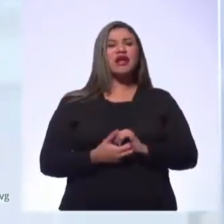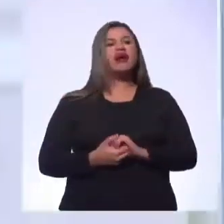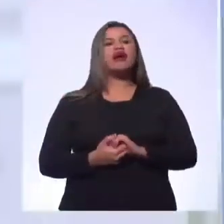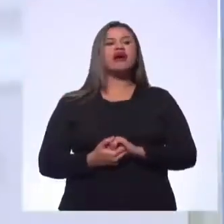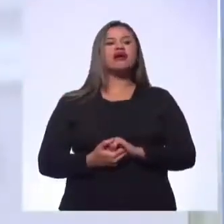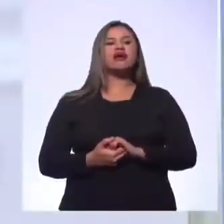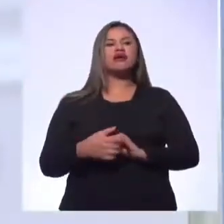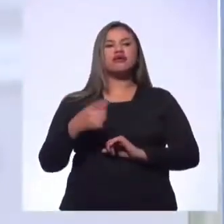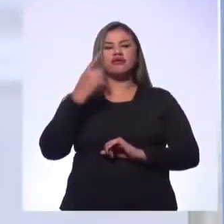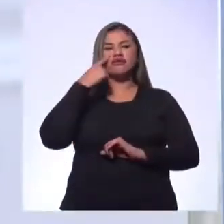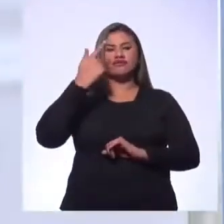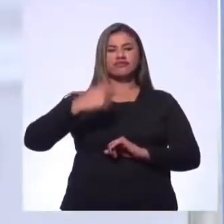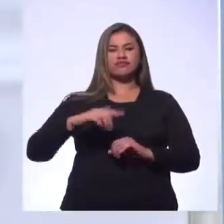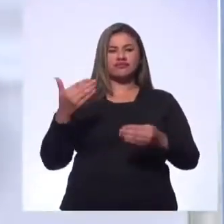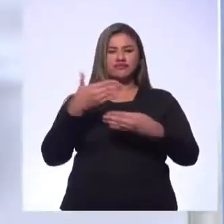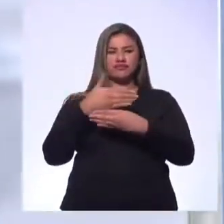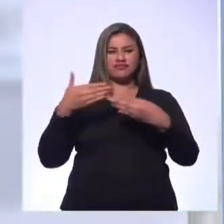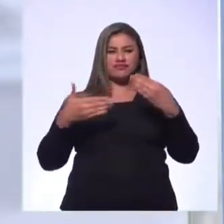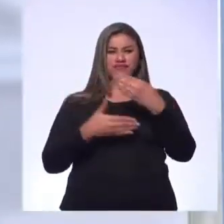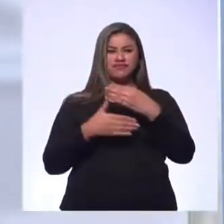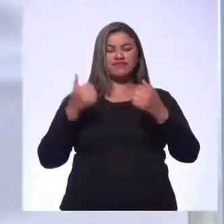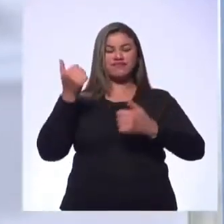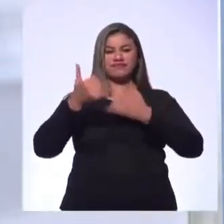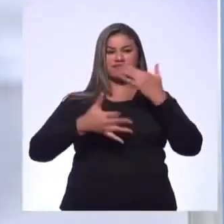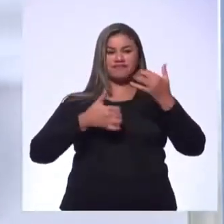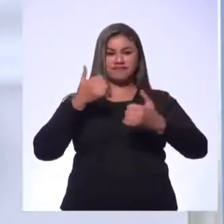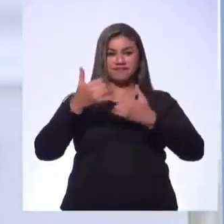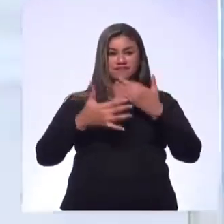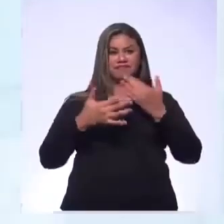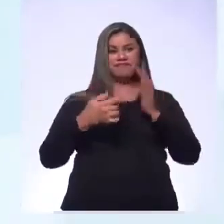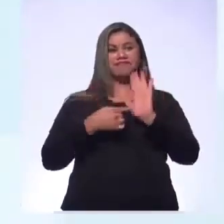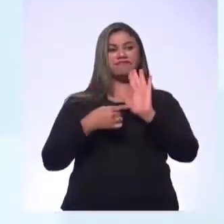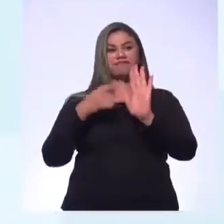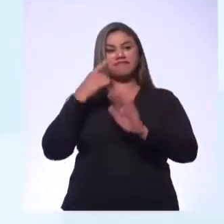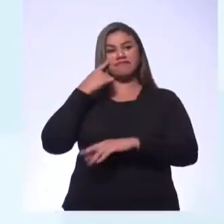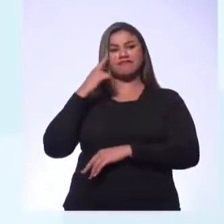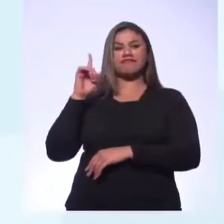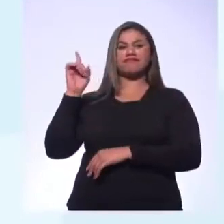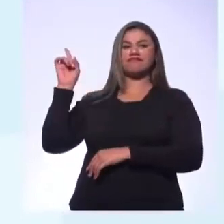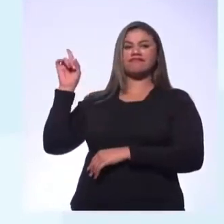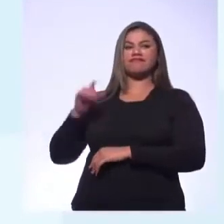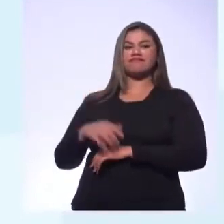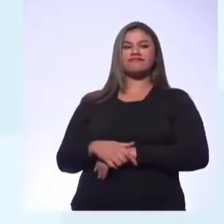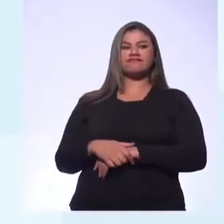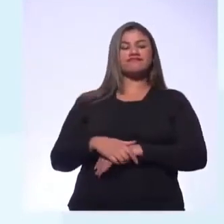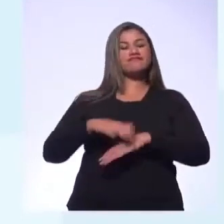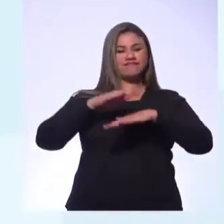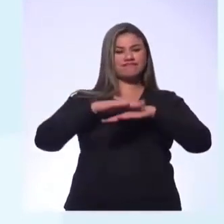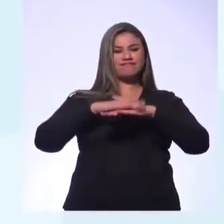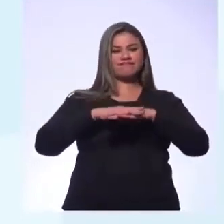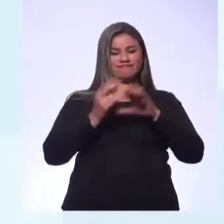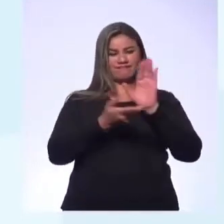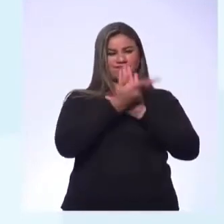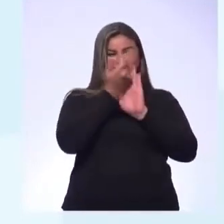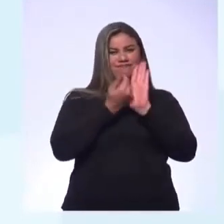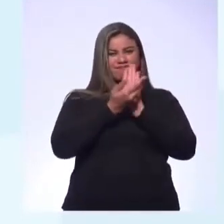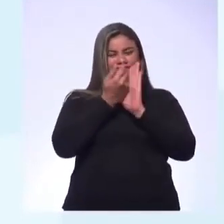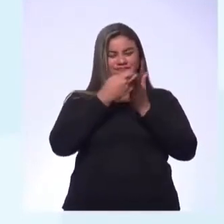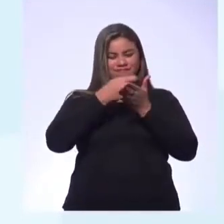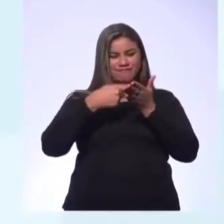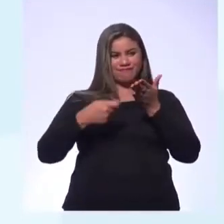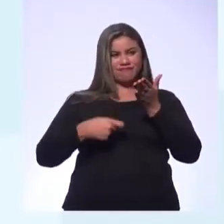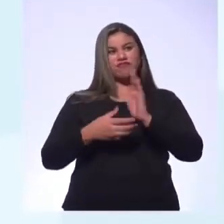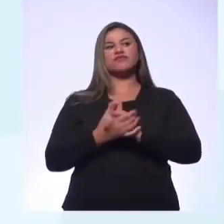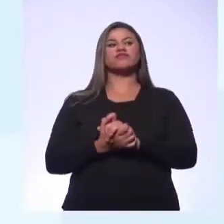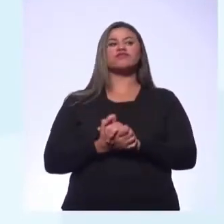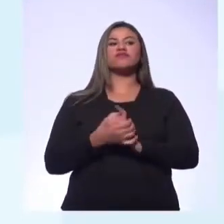eu vou ter um slidezinho aí, que ele vai mostrar de uma forma bem simples, né? Foram uns desenhos que eu fiz, mas para você entender. Quando eu falo de